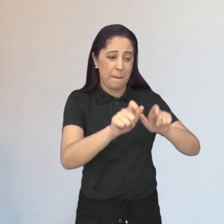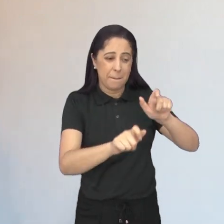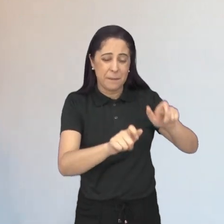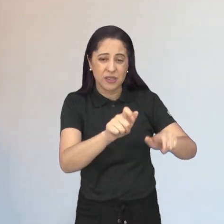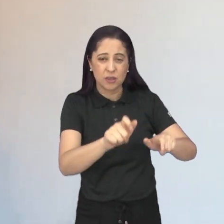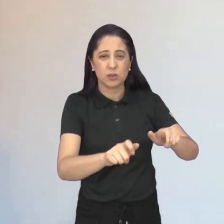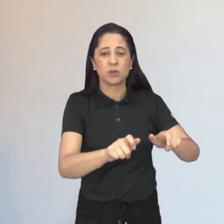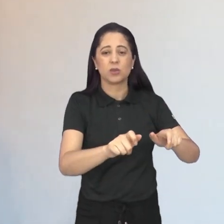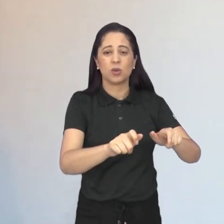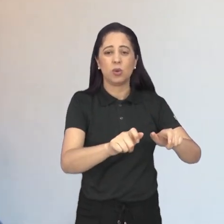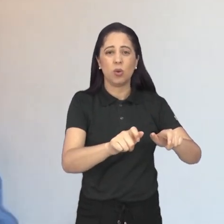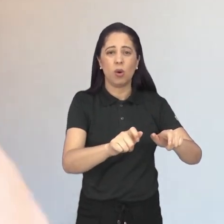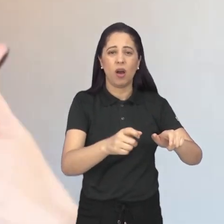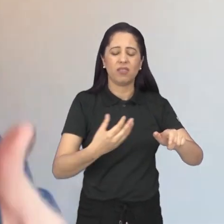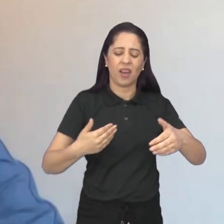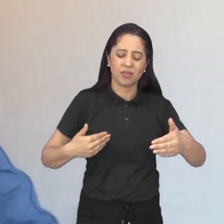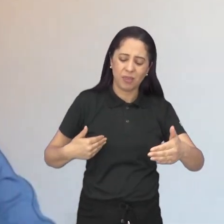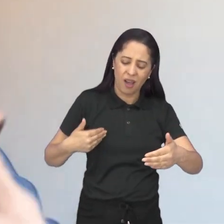vai